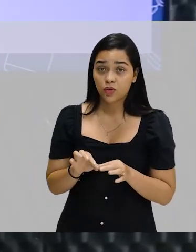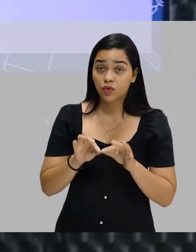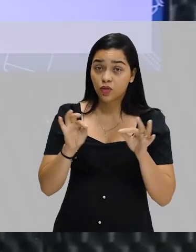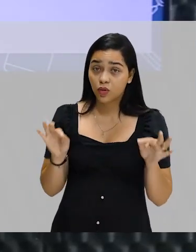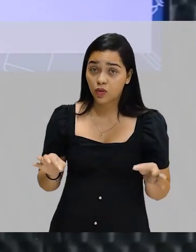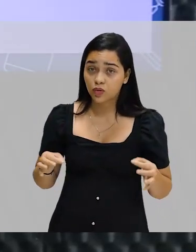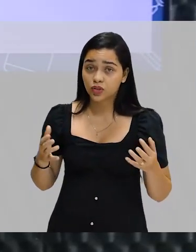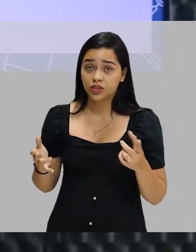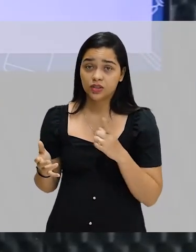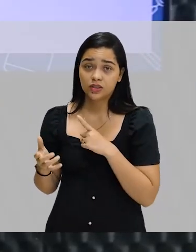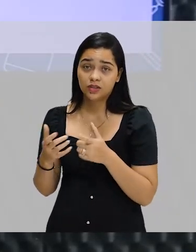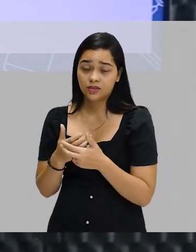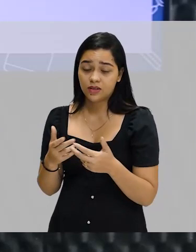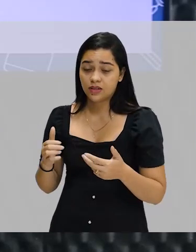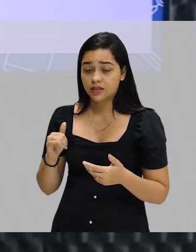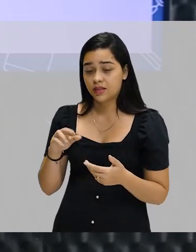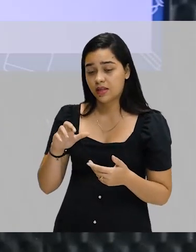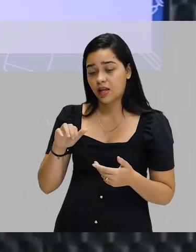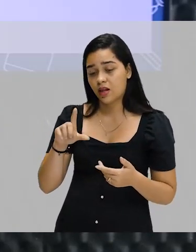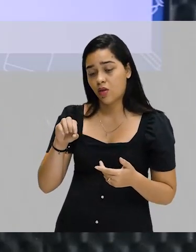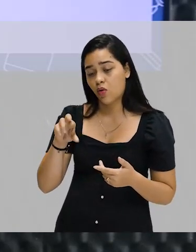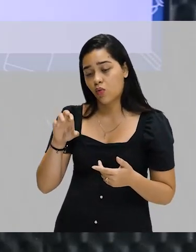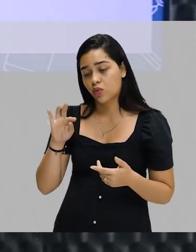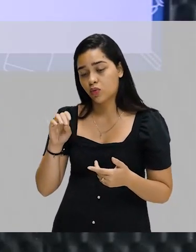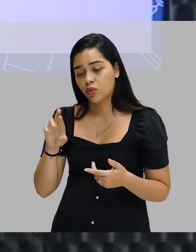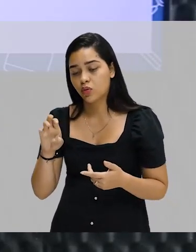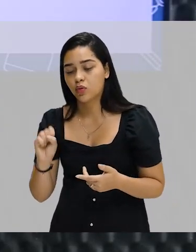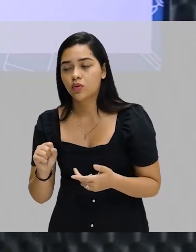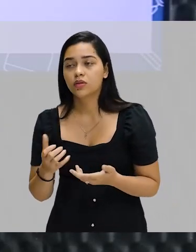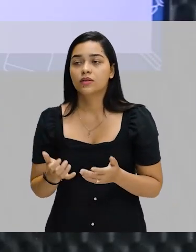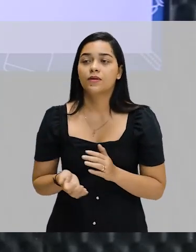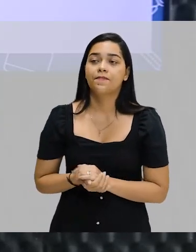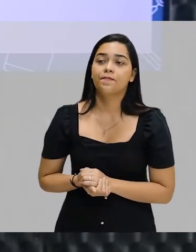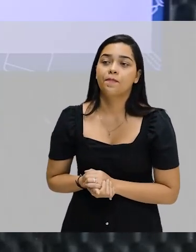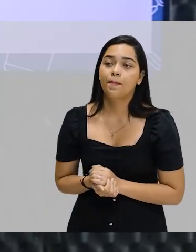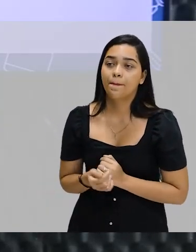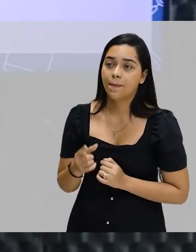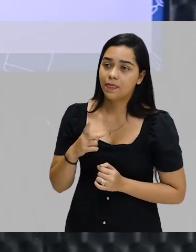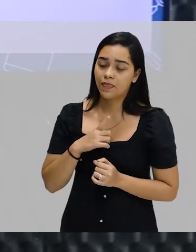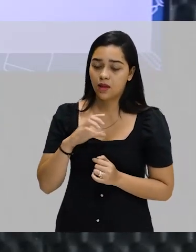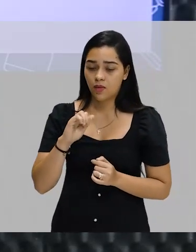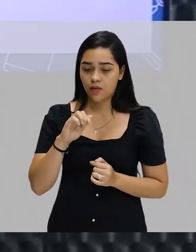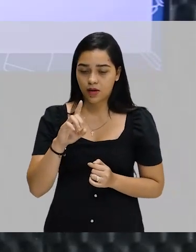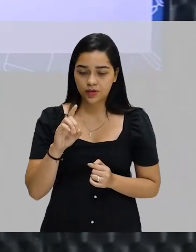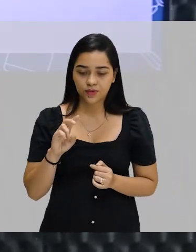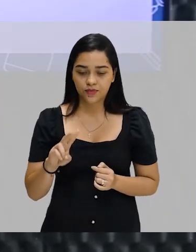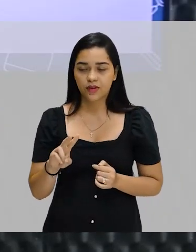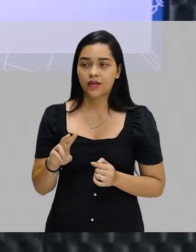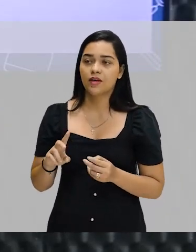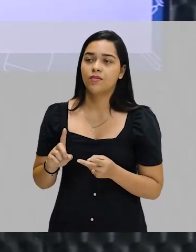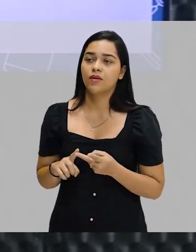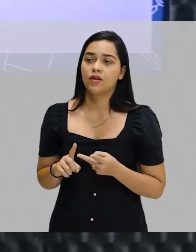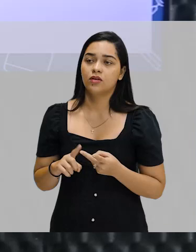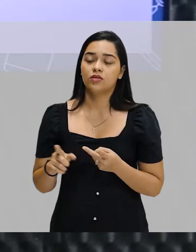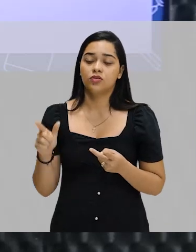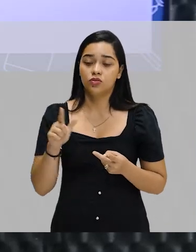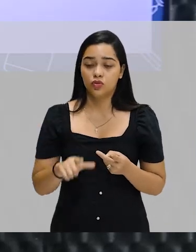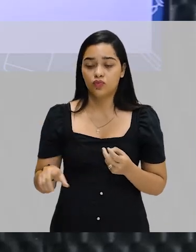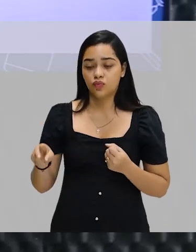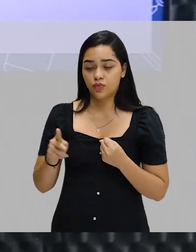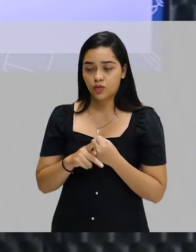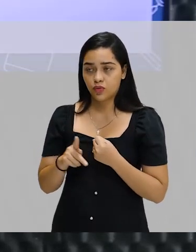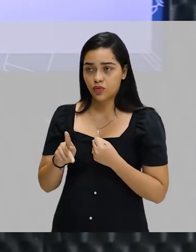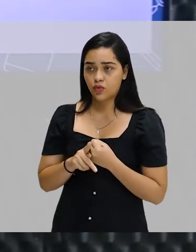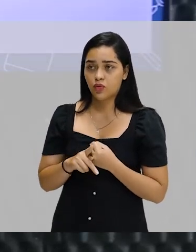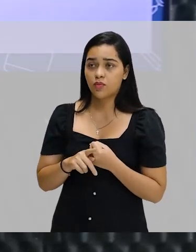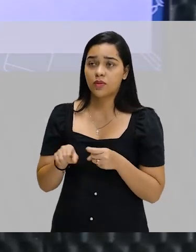quem? Dos interlocutores. Apenas, aí eu tenho o advérbio, de novo o pronome, que no caso